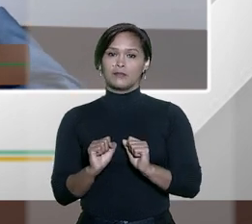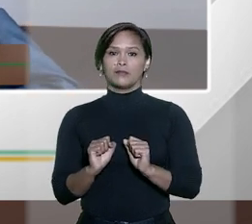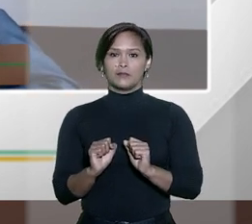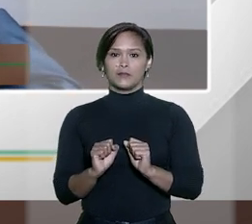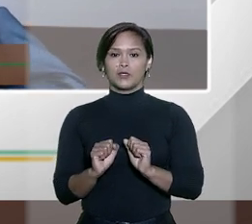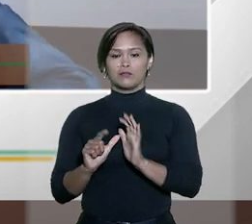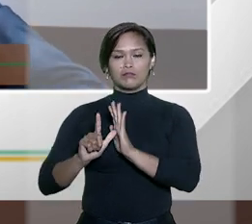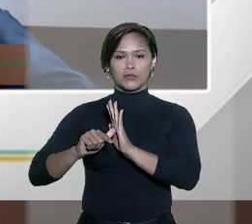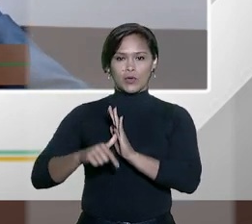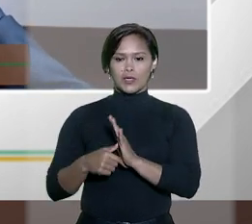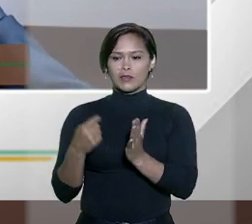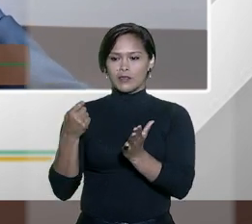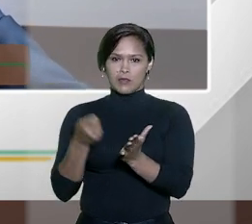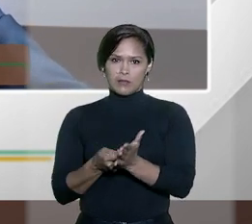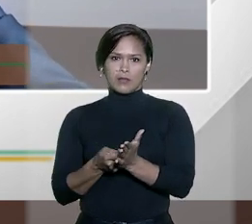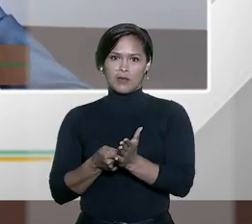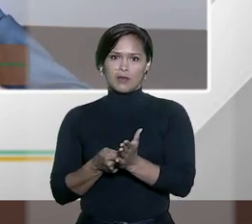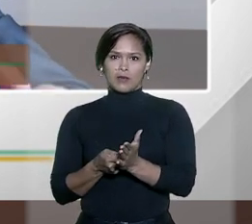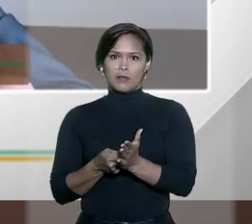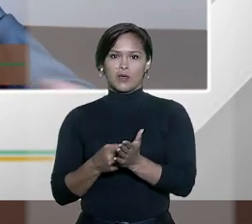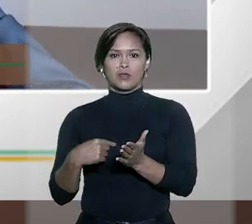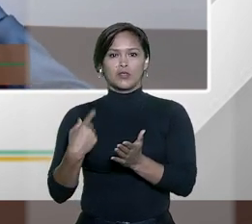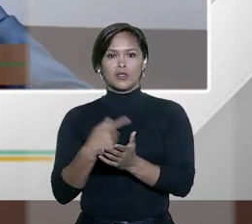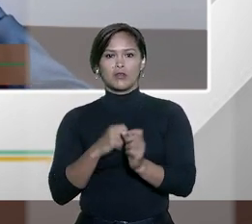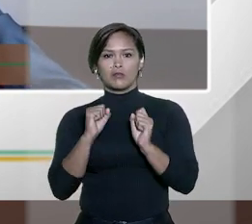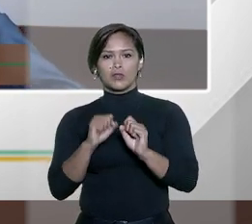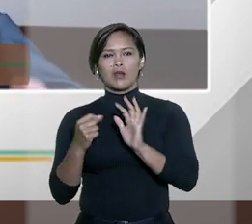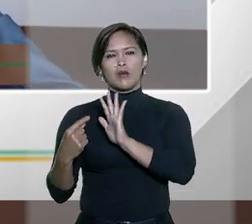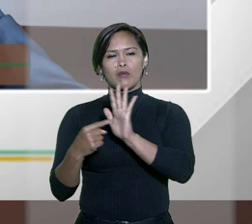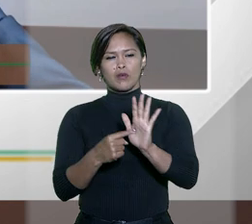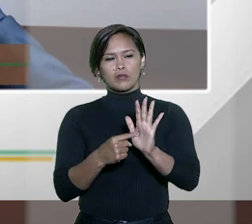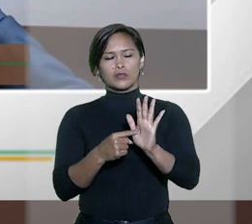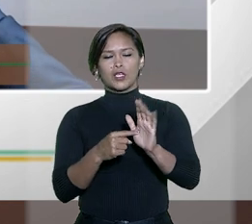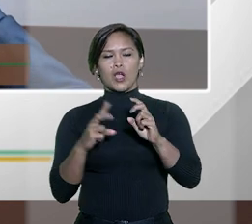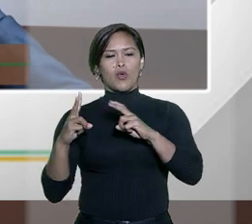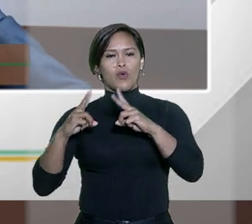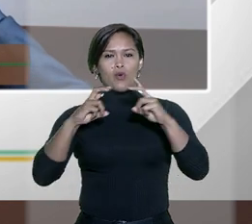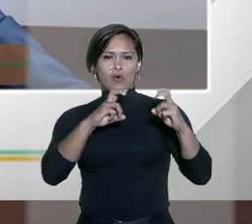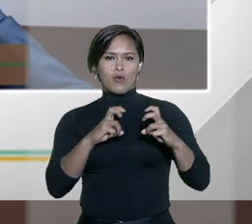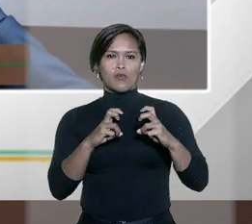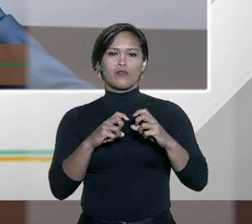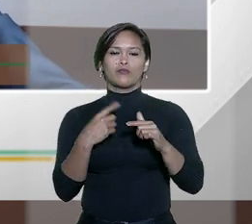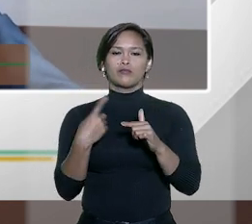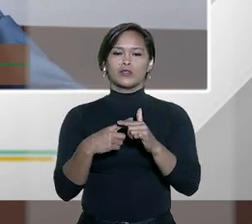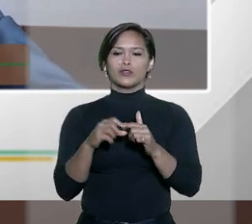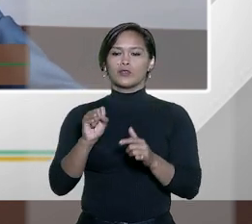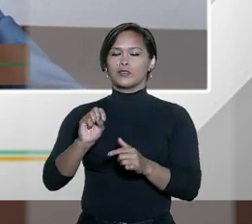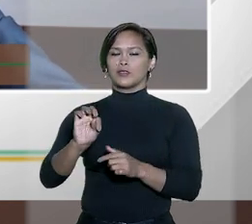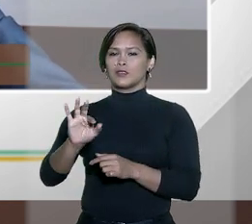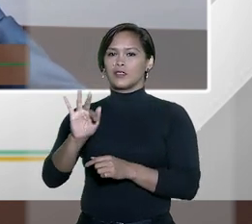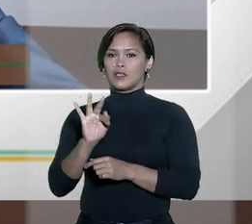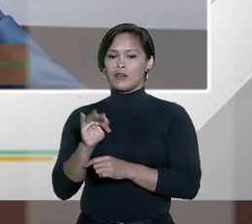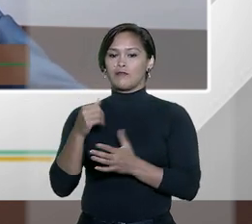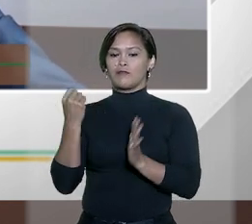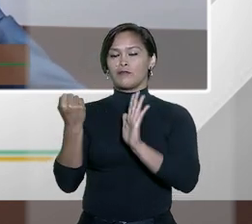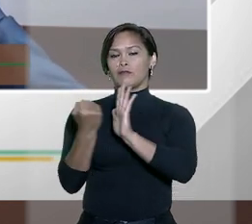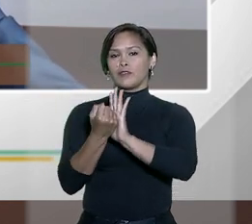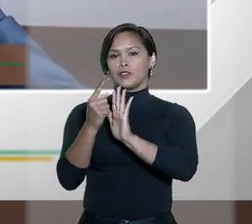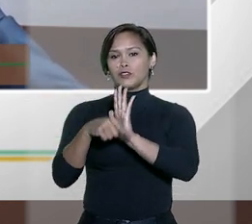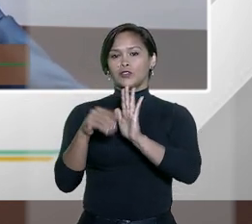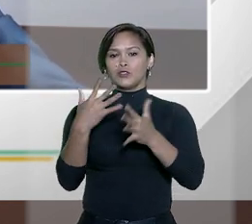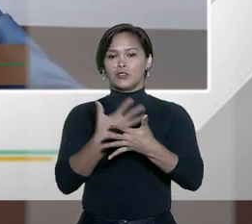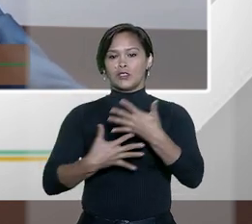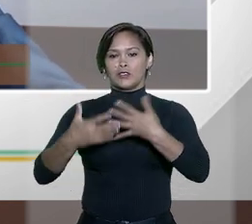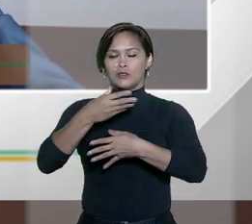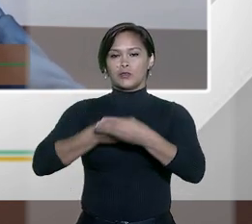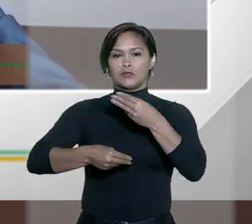possa, no atraso no pagamento, a gente possa enfrentar algum tipo de conflito com o que o Supremo Tribunal Federal fixou na